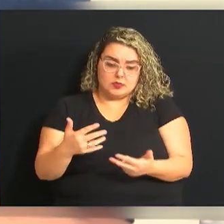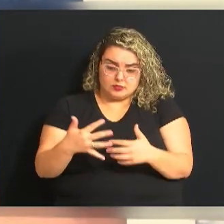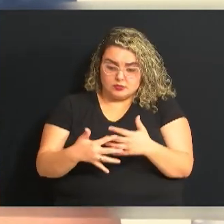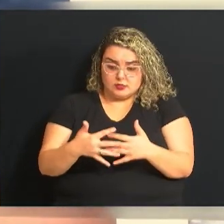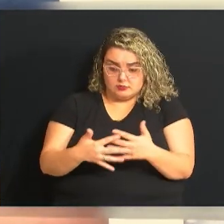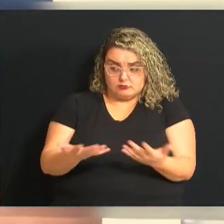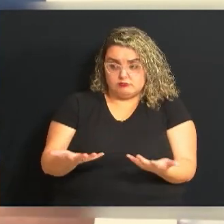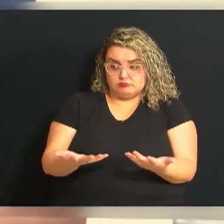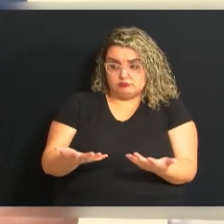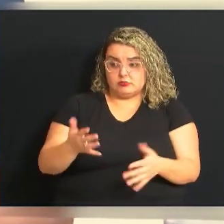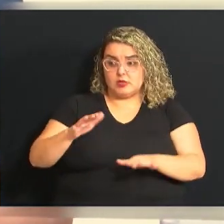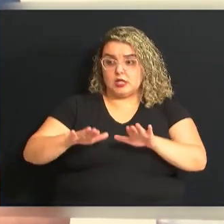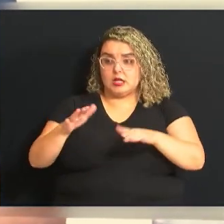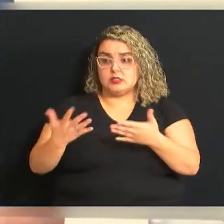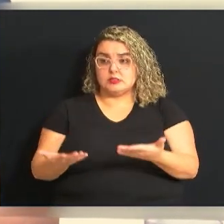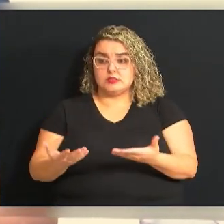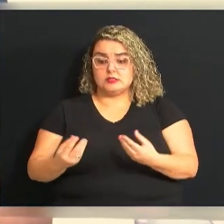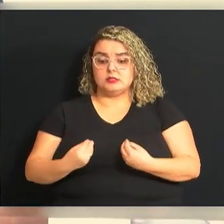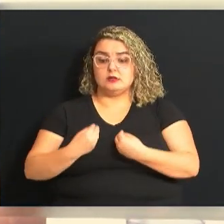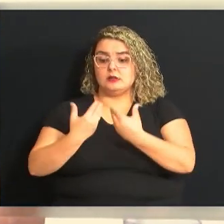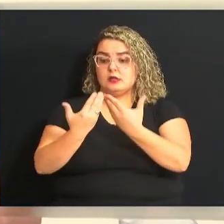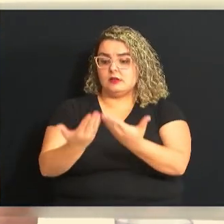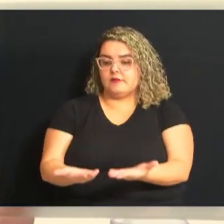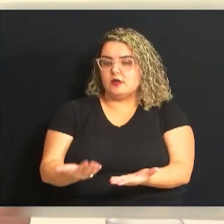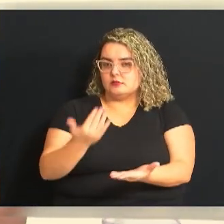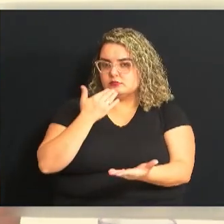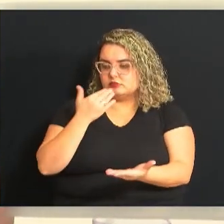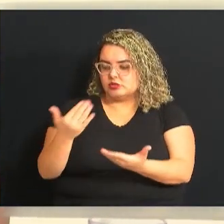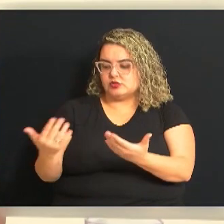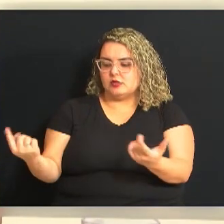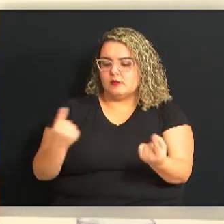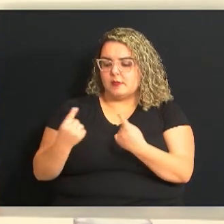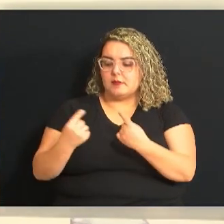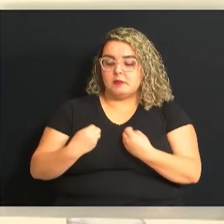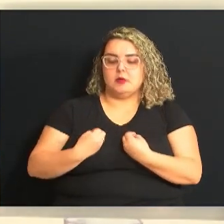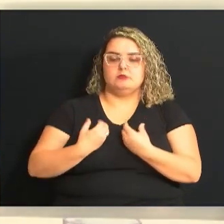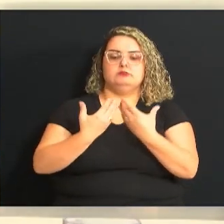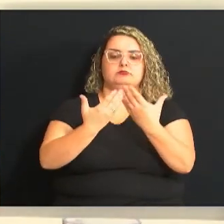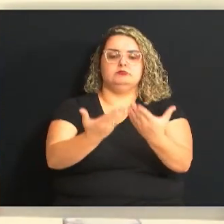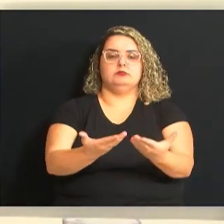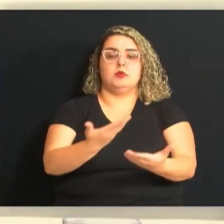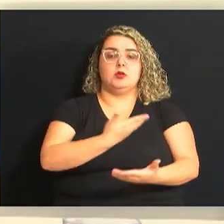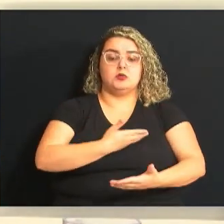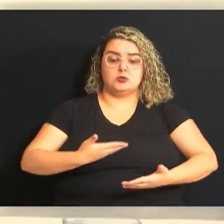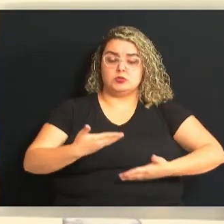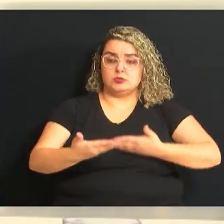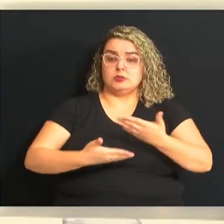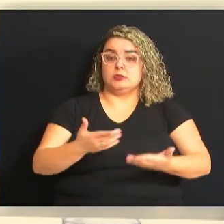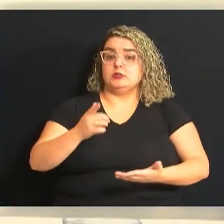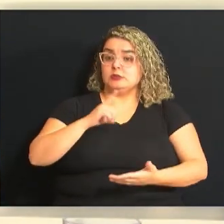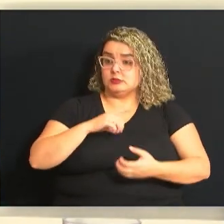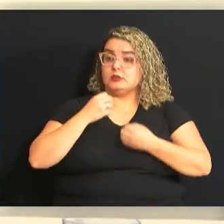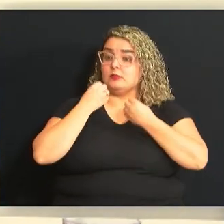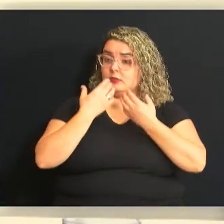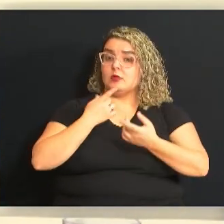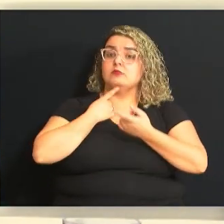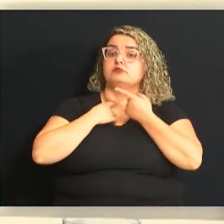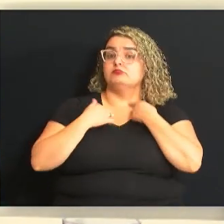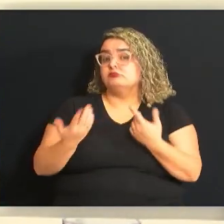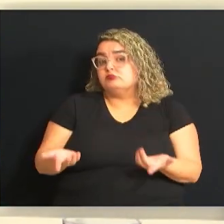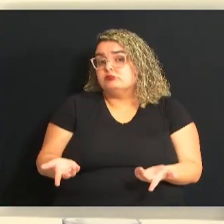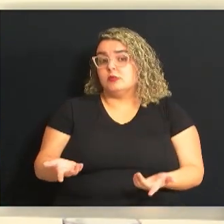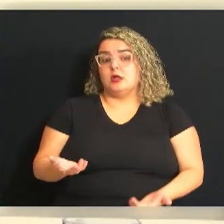ICI, Instituto de Cidade Inteligente, porque é exatamente a tecnologia que a gente precisa para que as